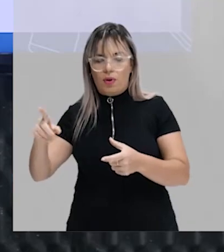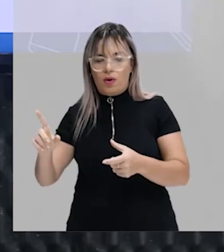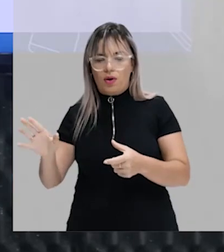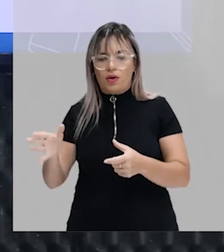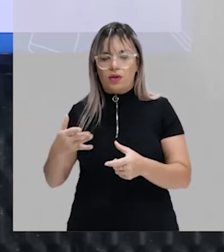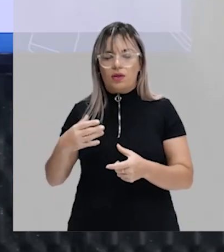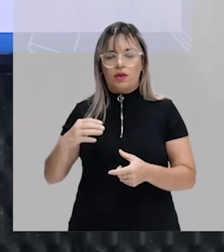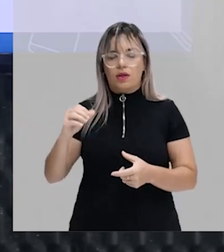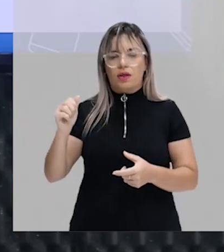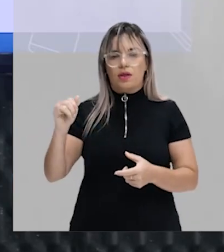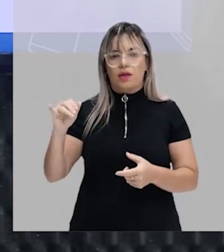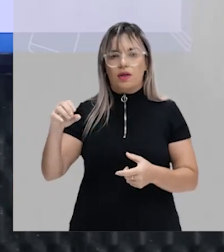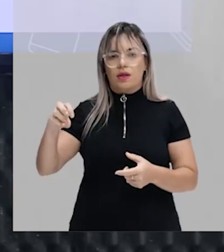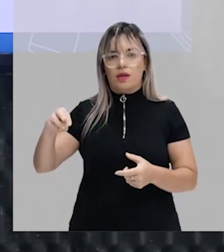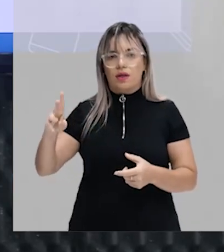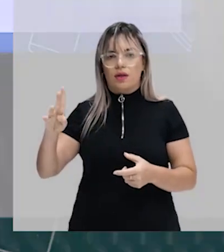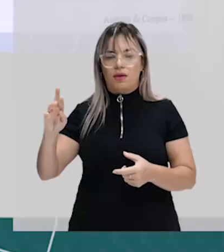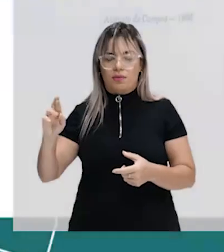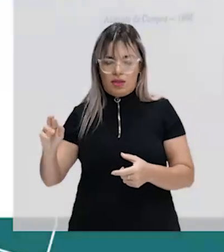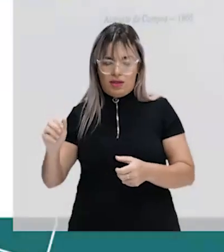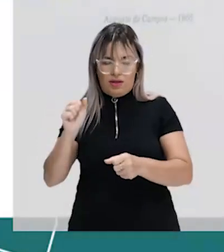gente levanta, a gente sente cãibra.